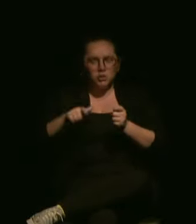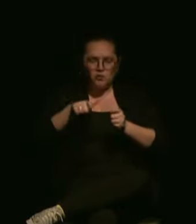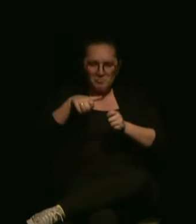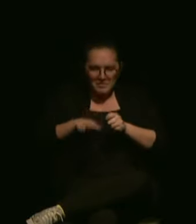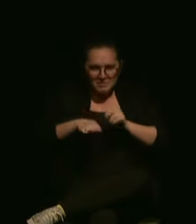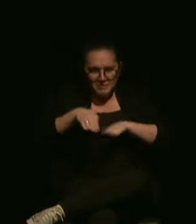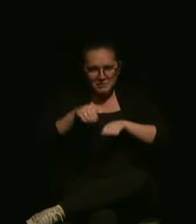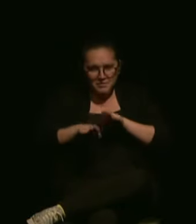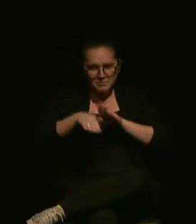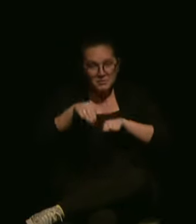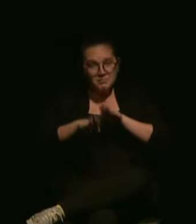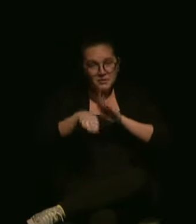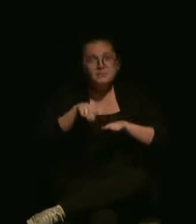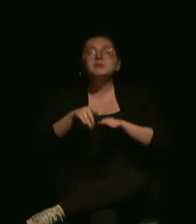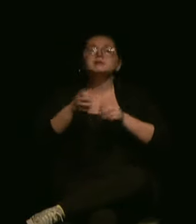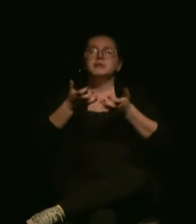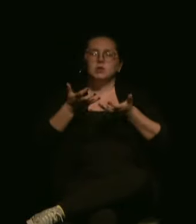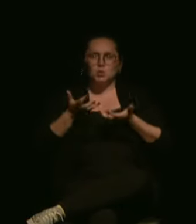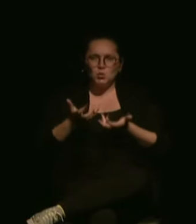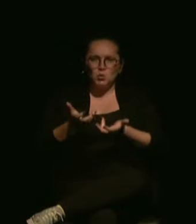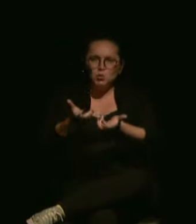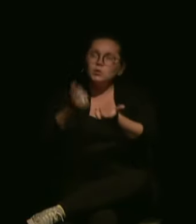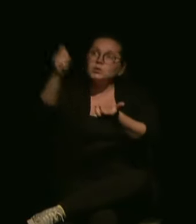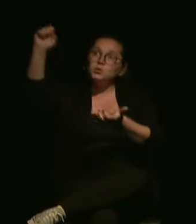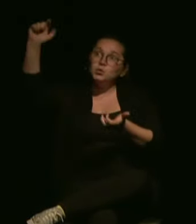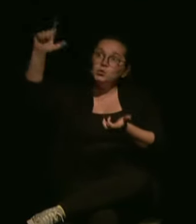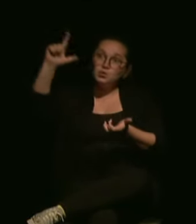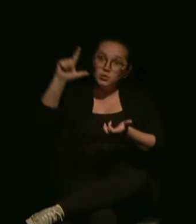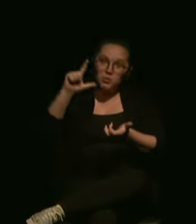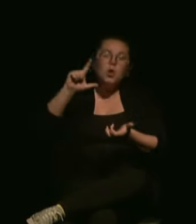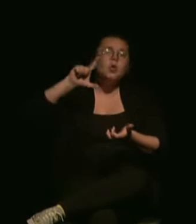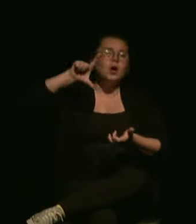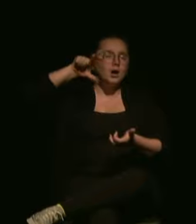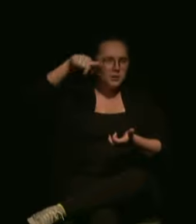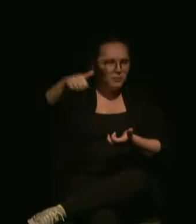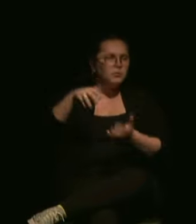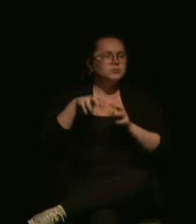bem pisadinha, põe pra secar, depois vai e faz o pão dela.